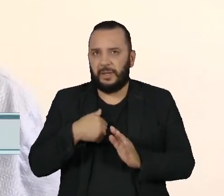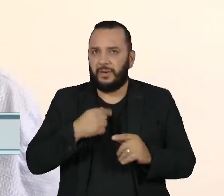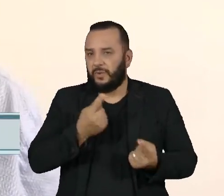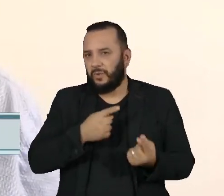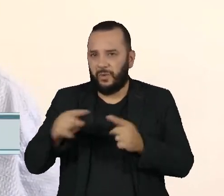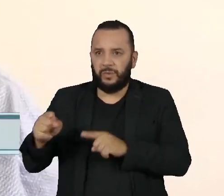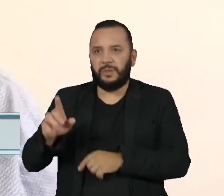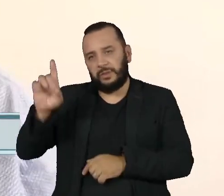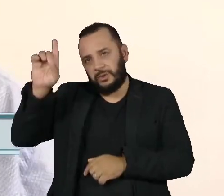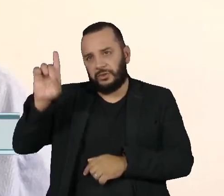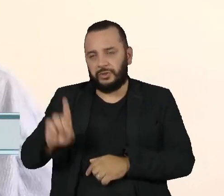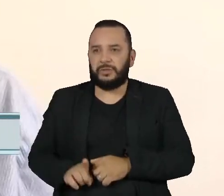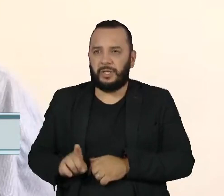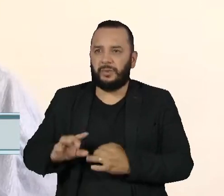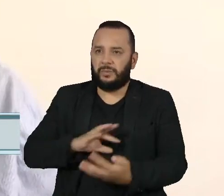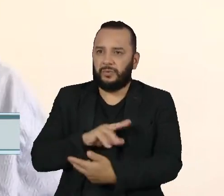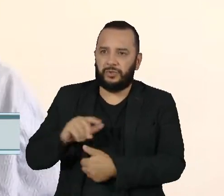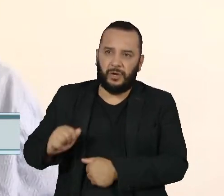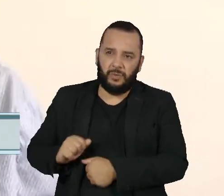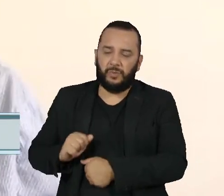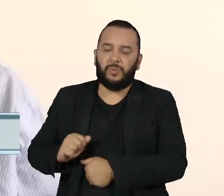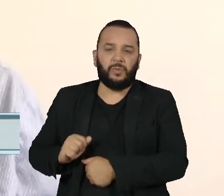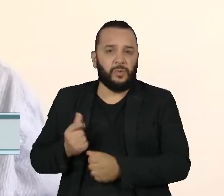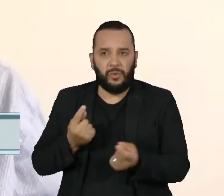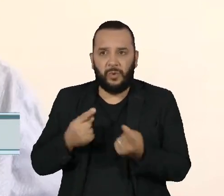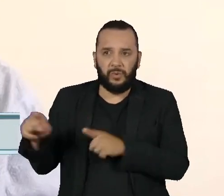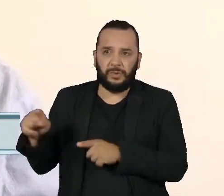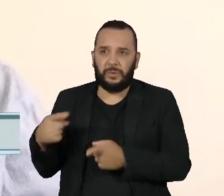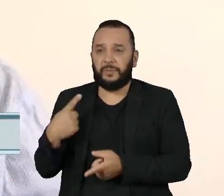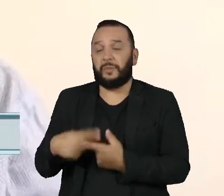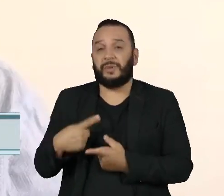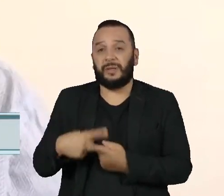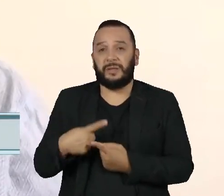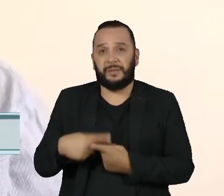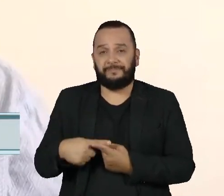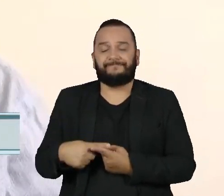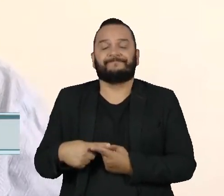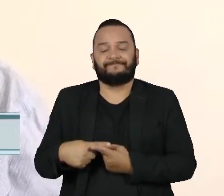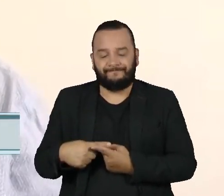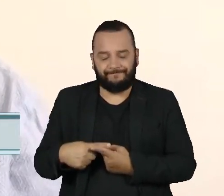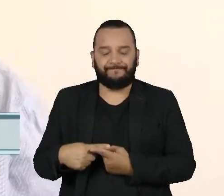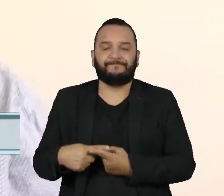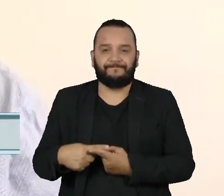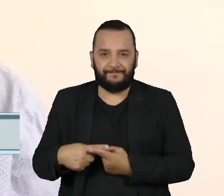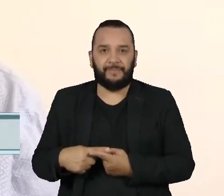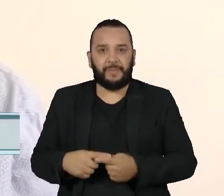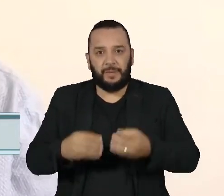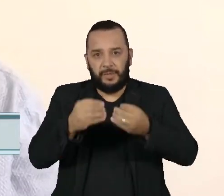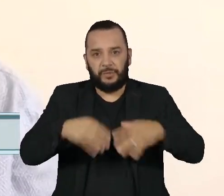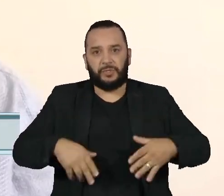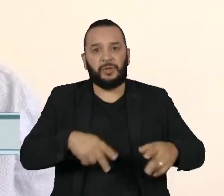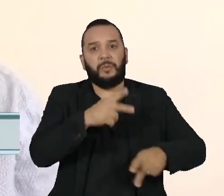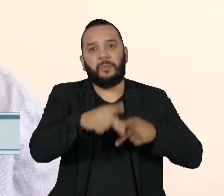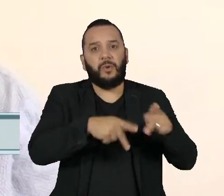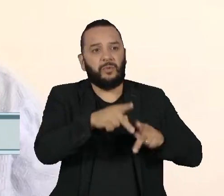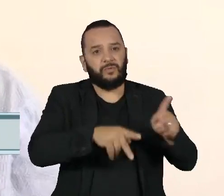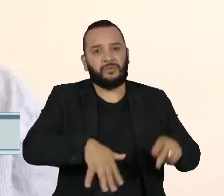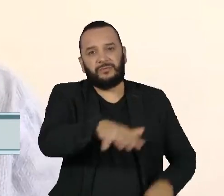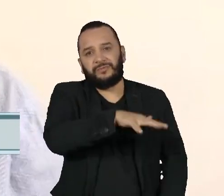direito internacional como um todo. Por quê? O que ele atinge é, sobretudo, a população civil. Não